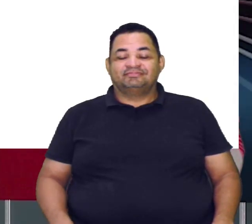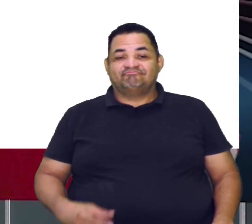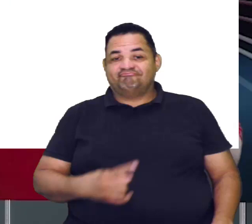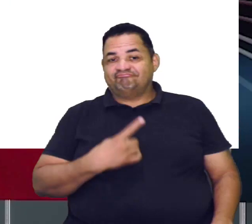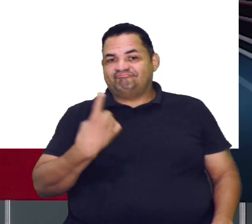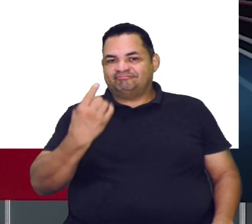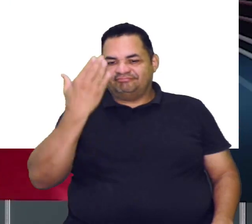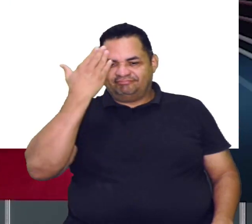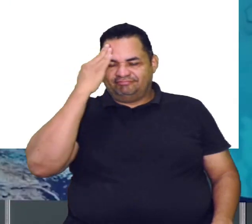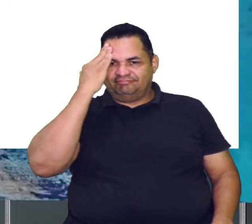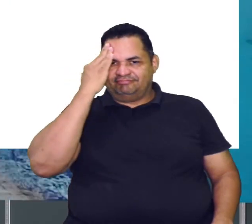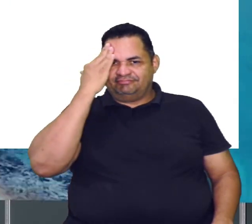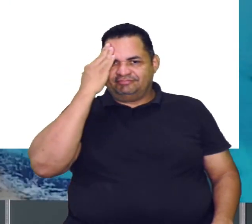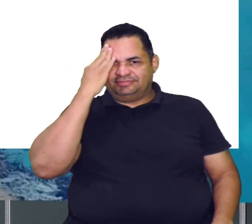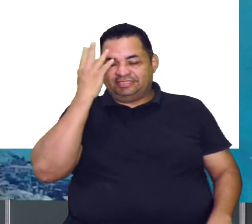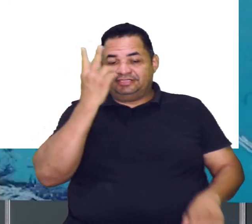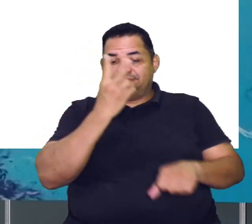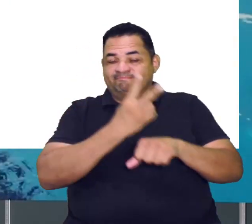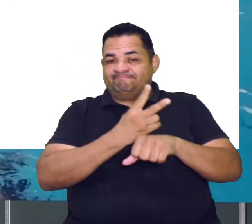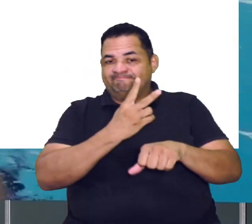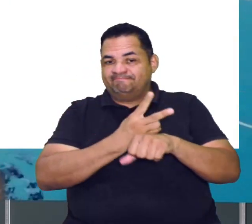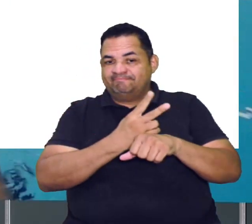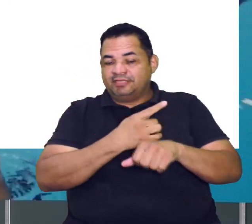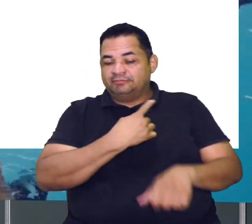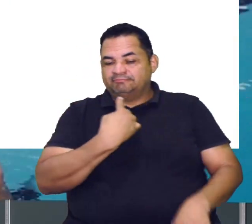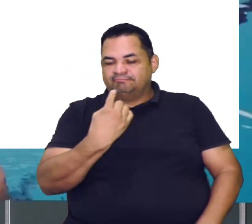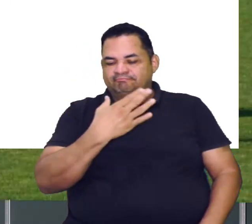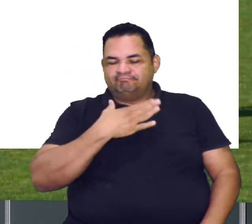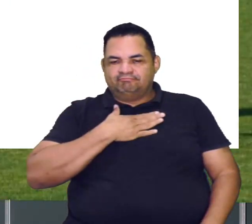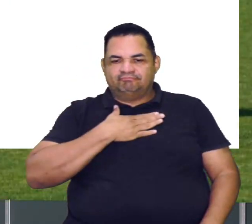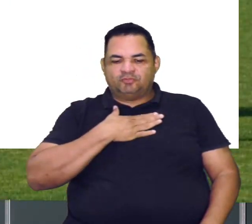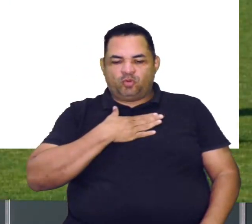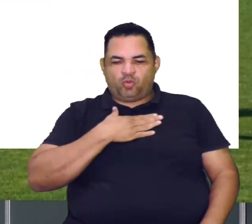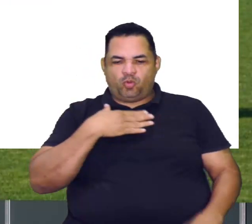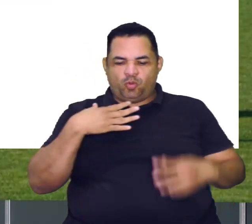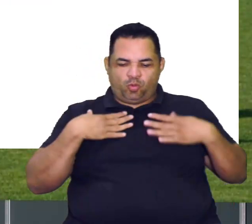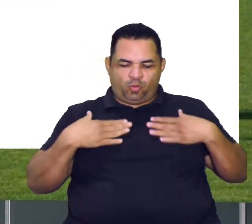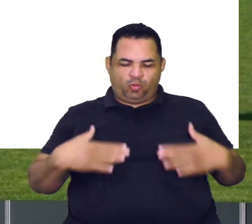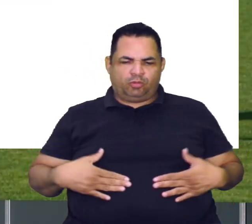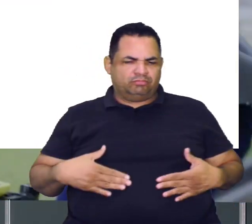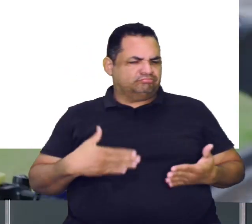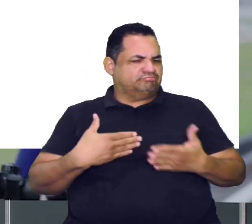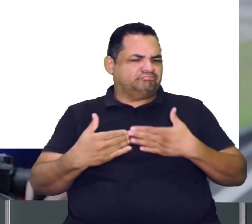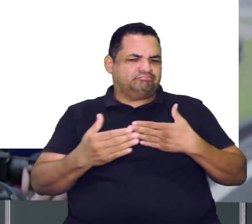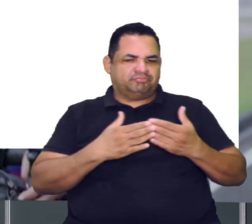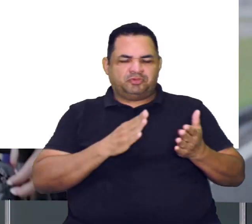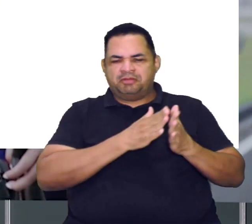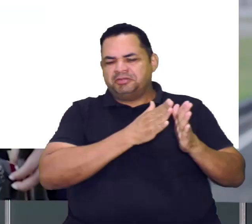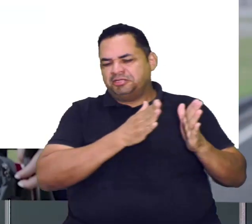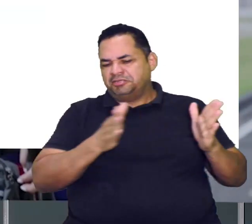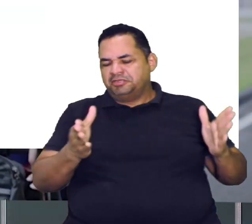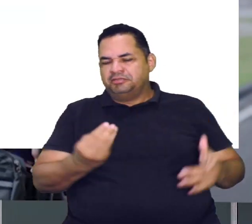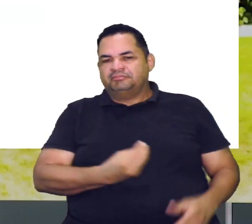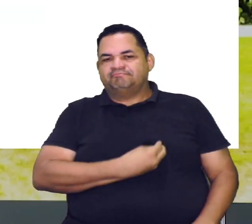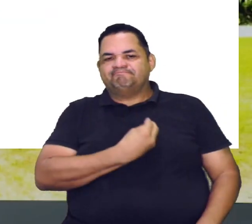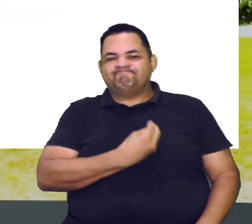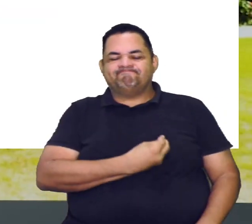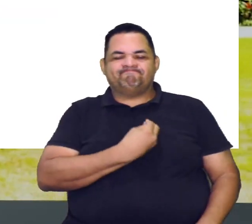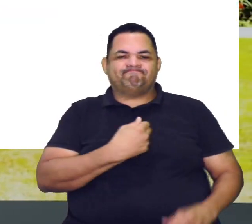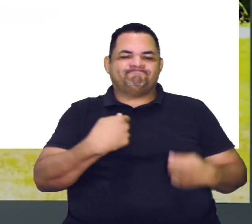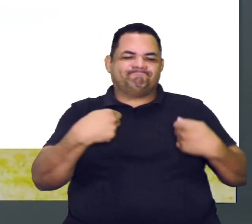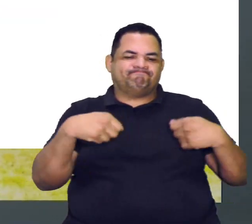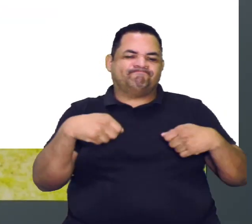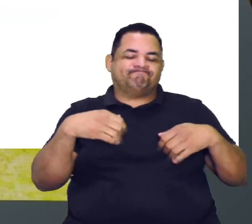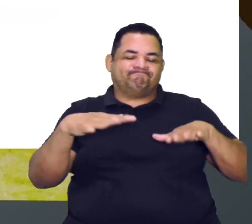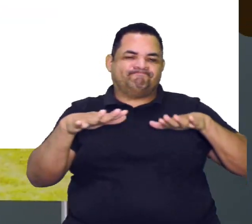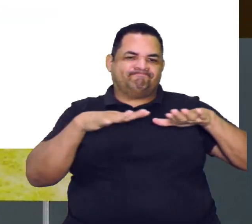Nós entendemos através dessa externa que o nosso corpo, independente da fase da vida que nós estejamos,